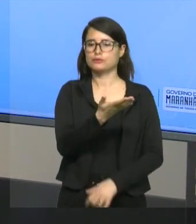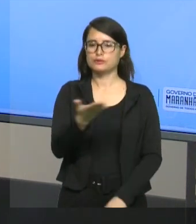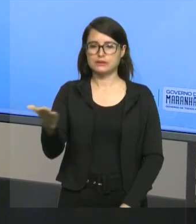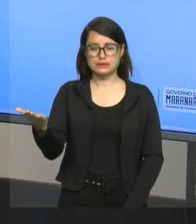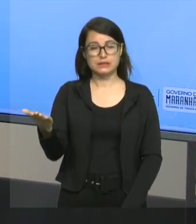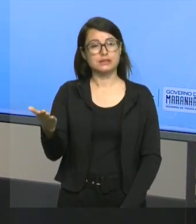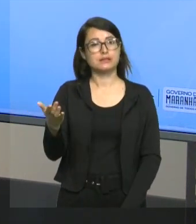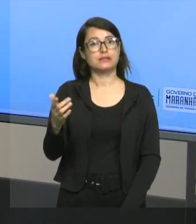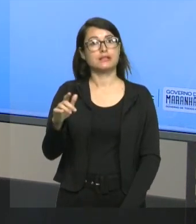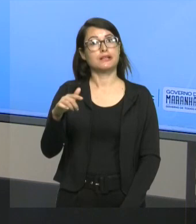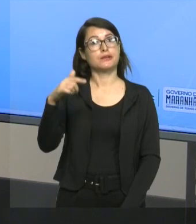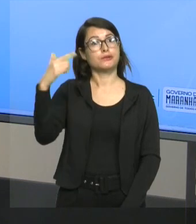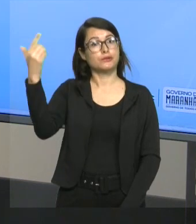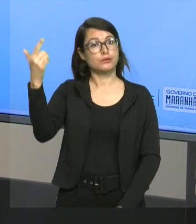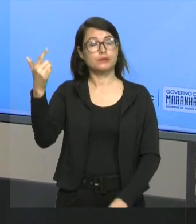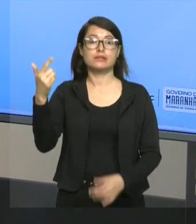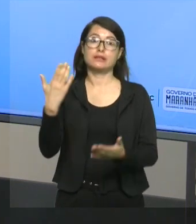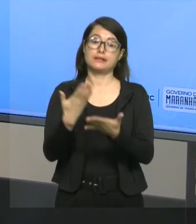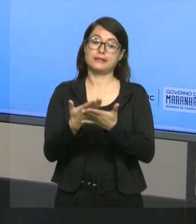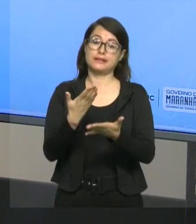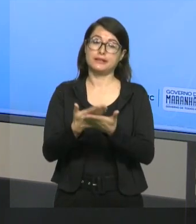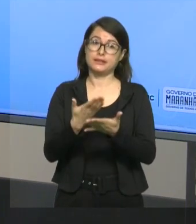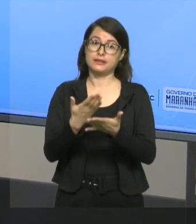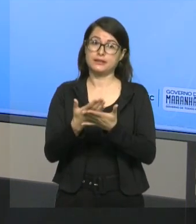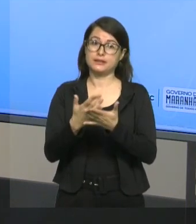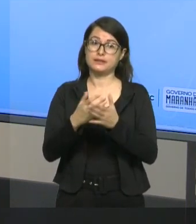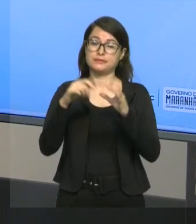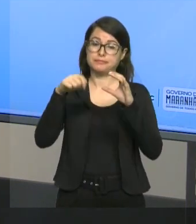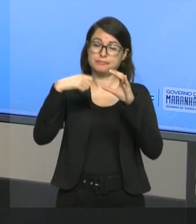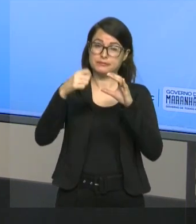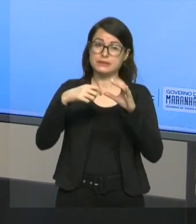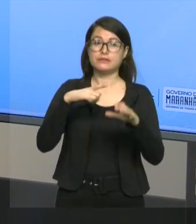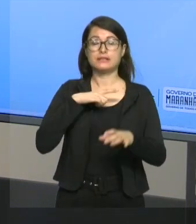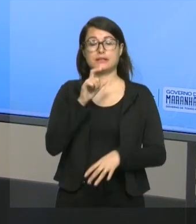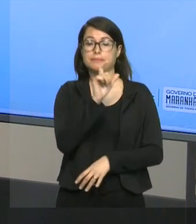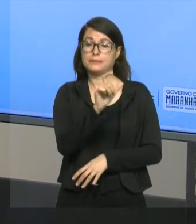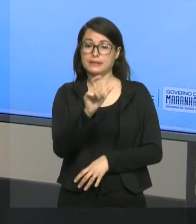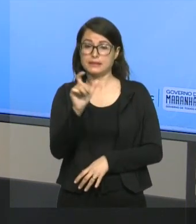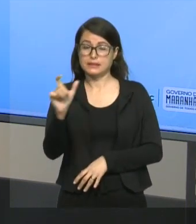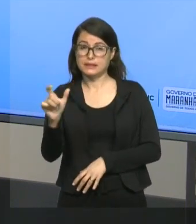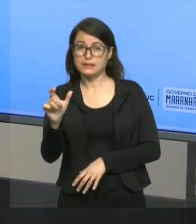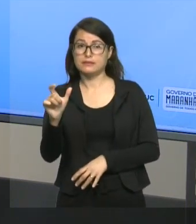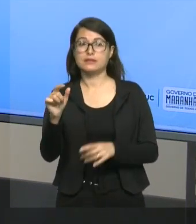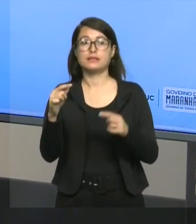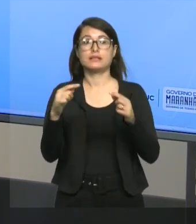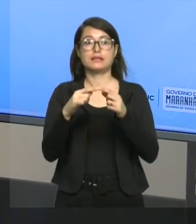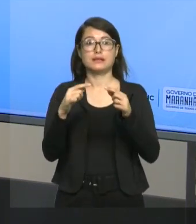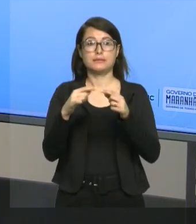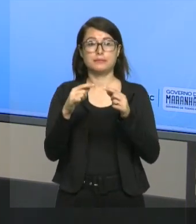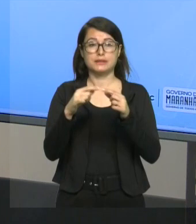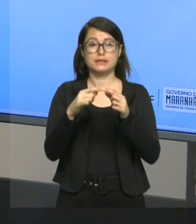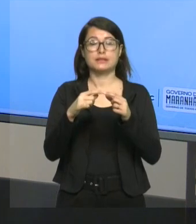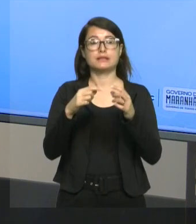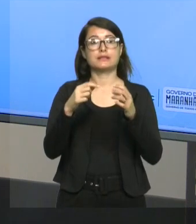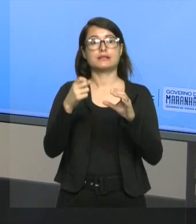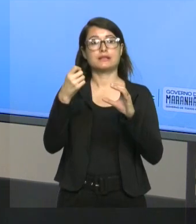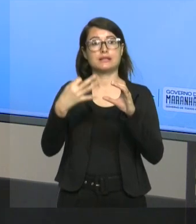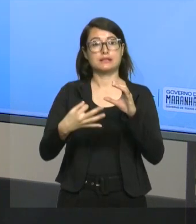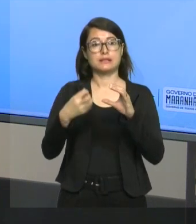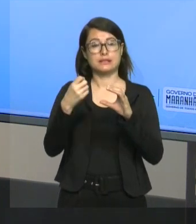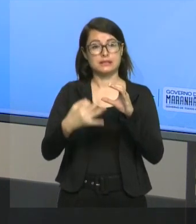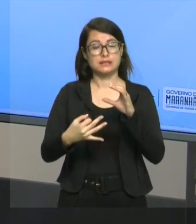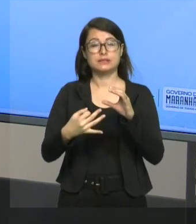na próxima videoaula, nós falaremos daquelas palavras que vão caracterizar o substantivo.